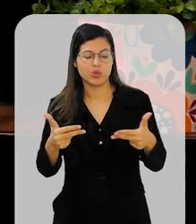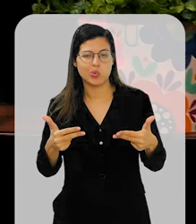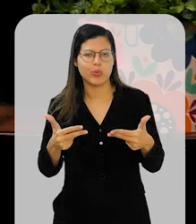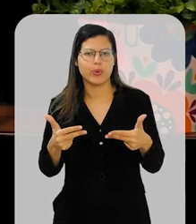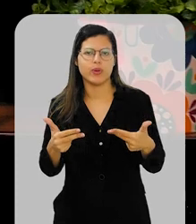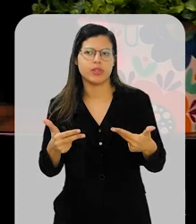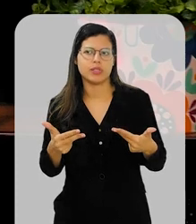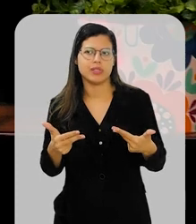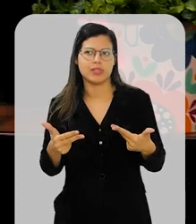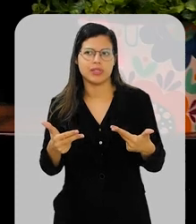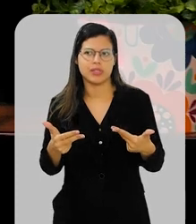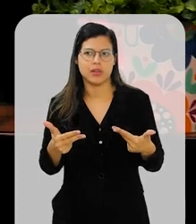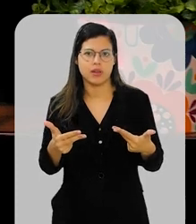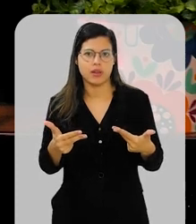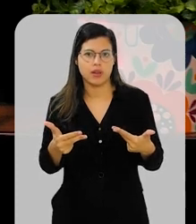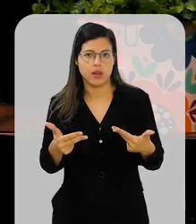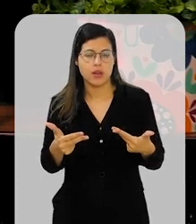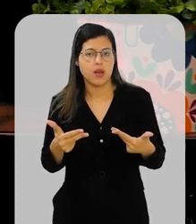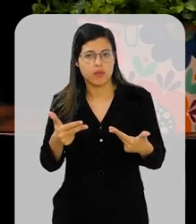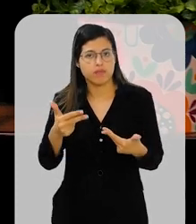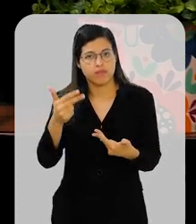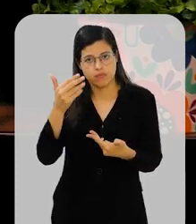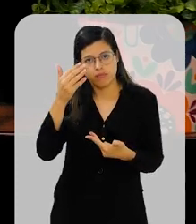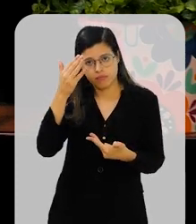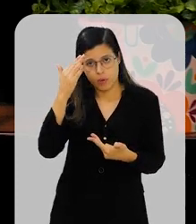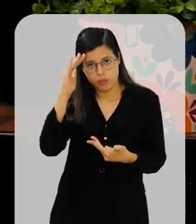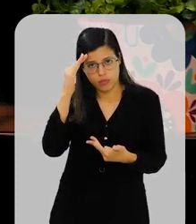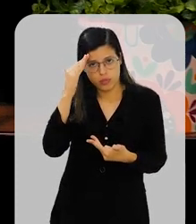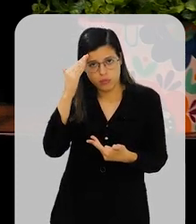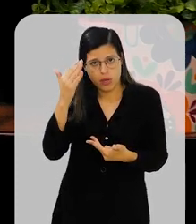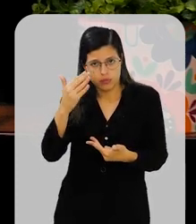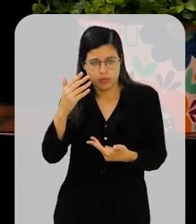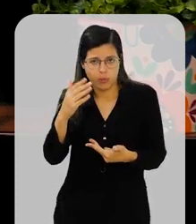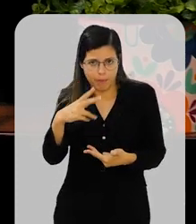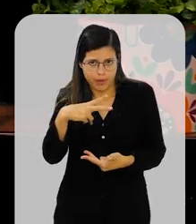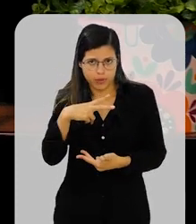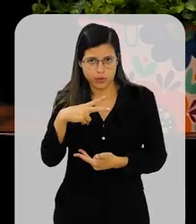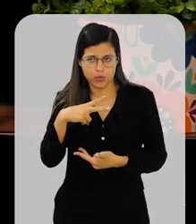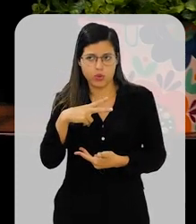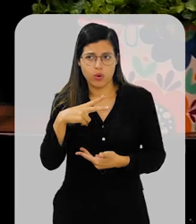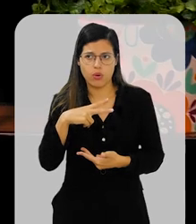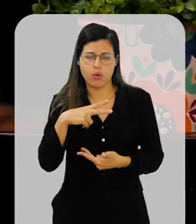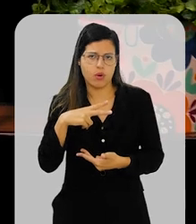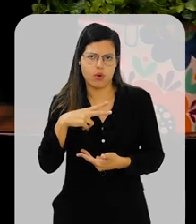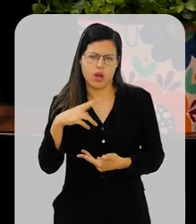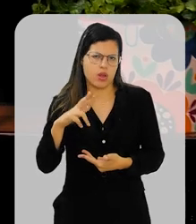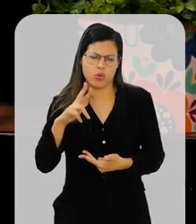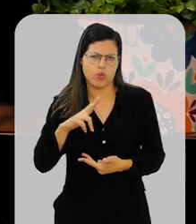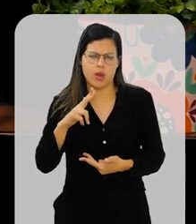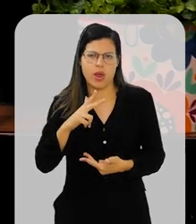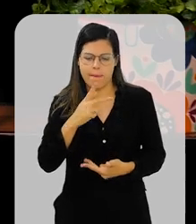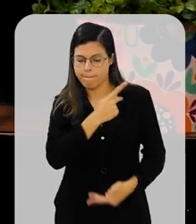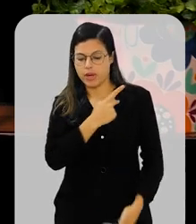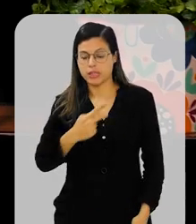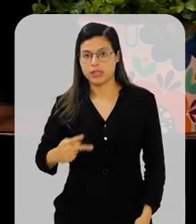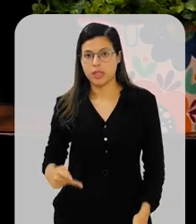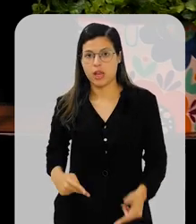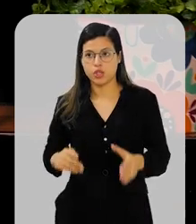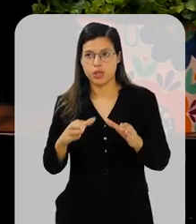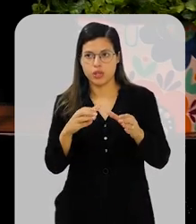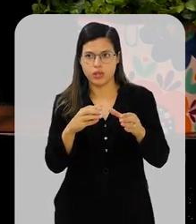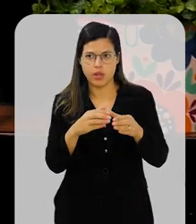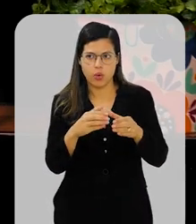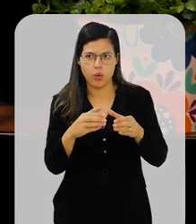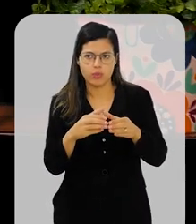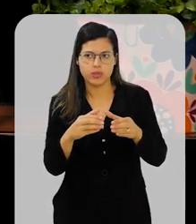uma das coisas que mais, assim, é o meu entendimento como pessoa, não como presidente da